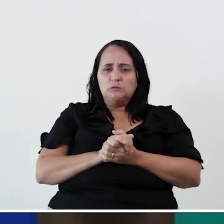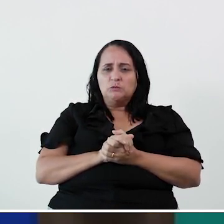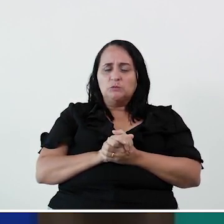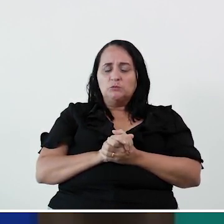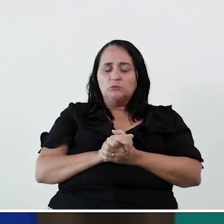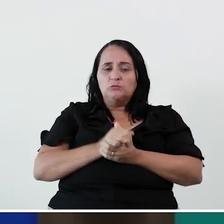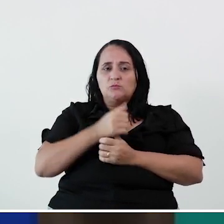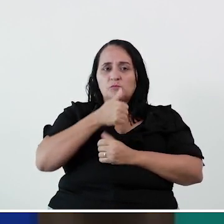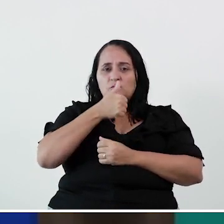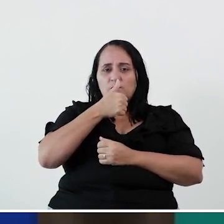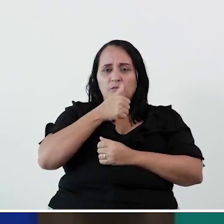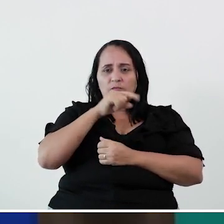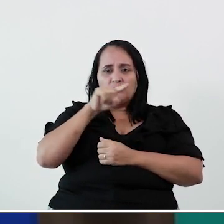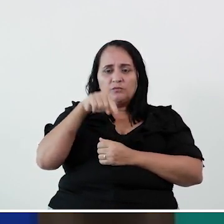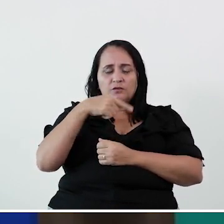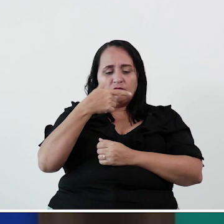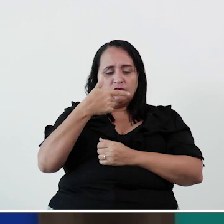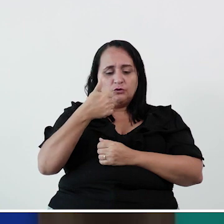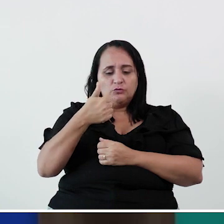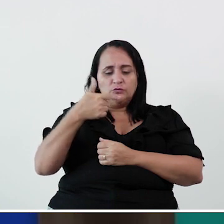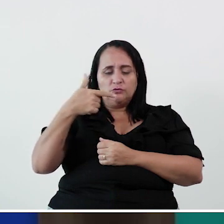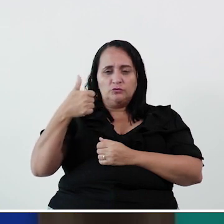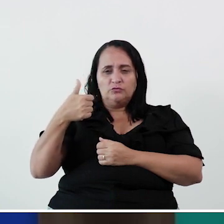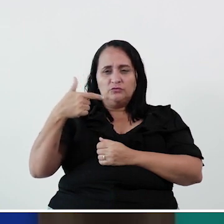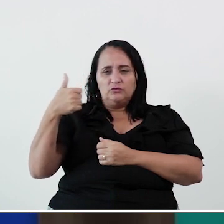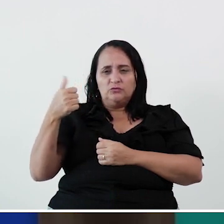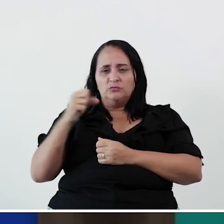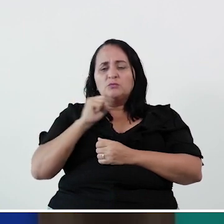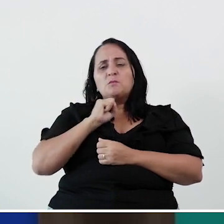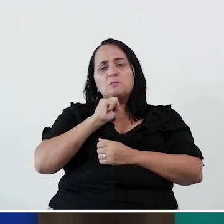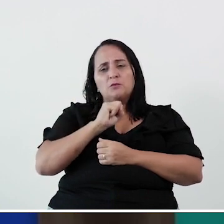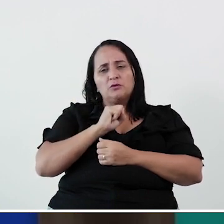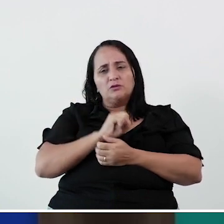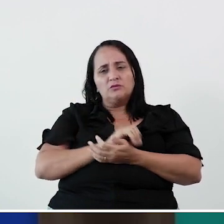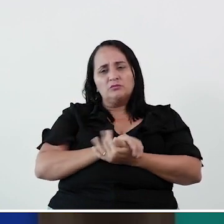poderia vir representada desta forma.